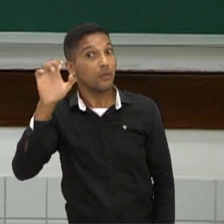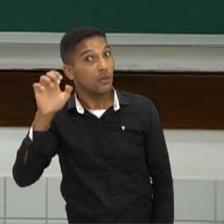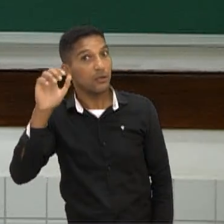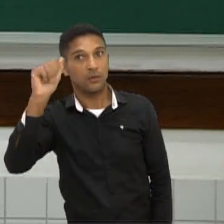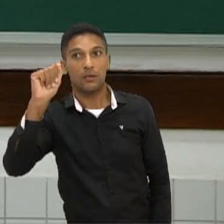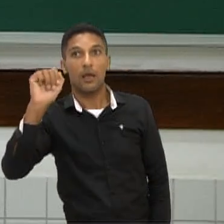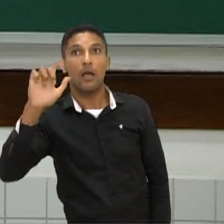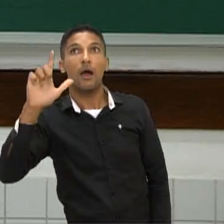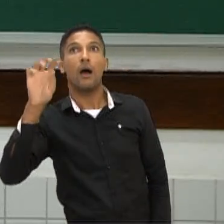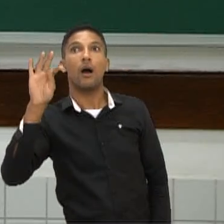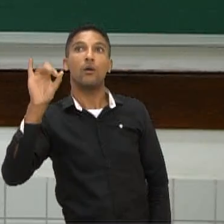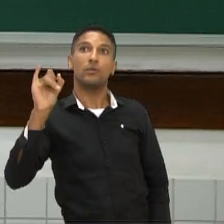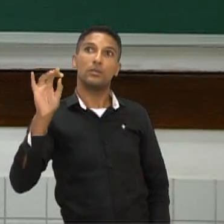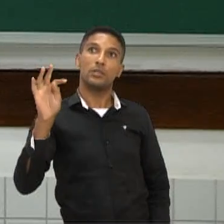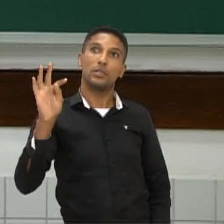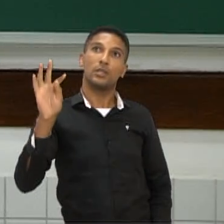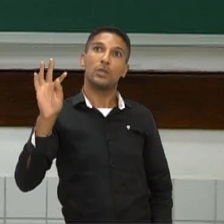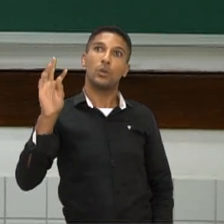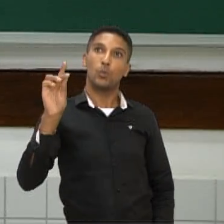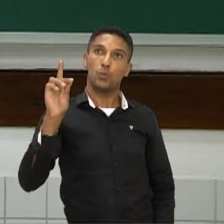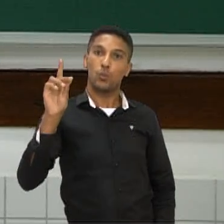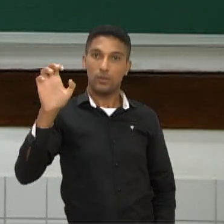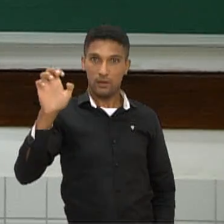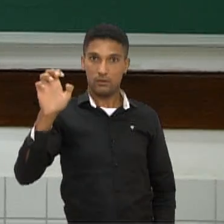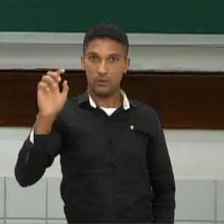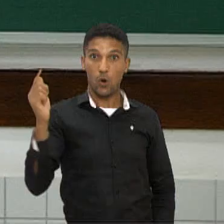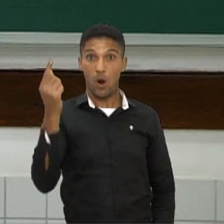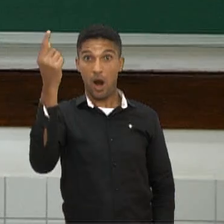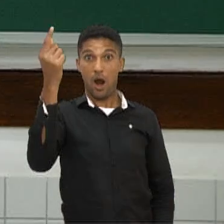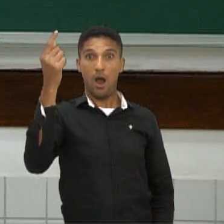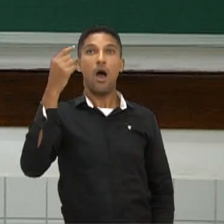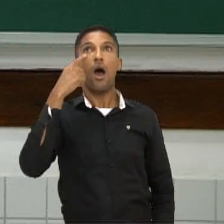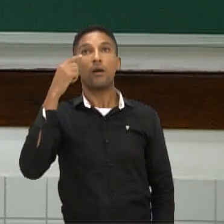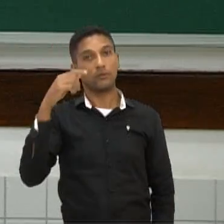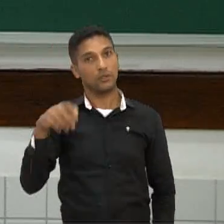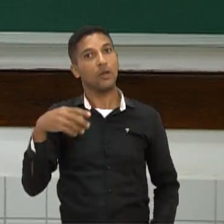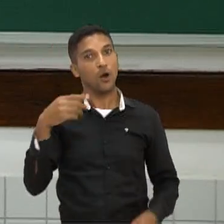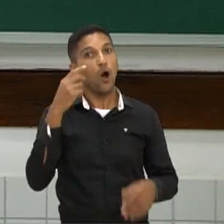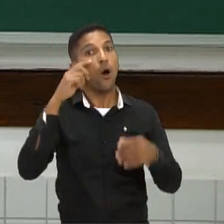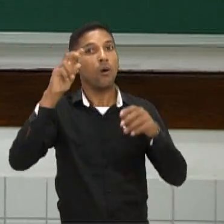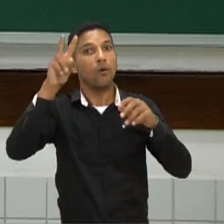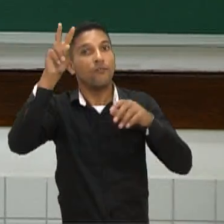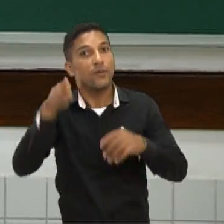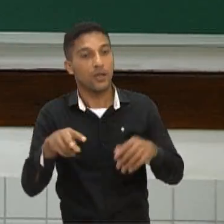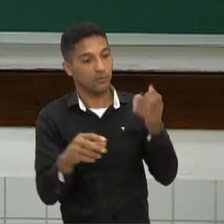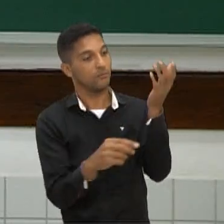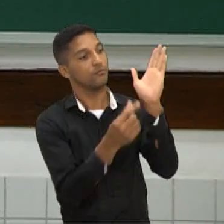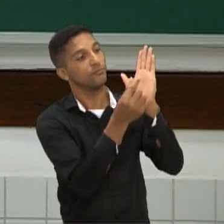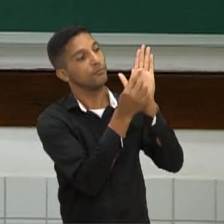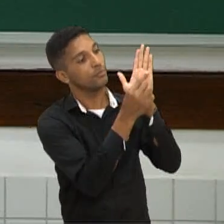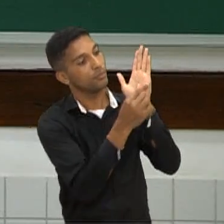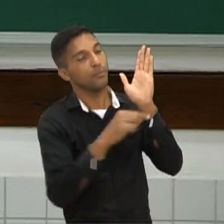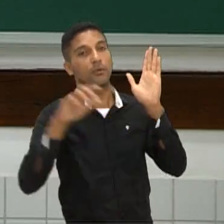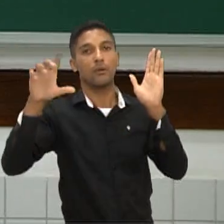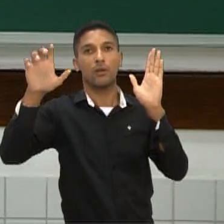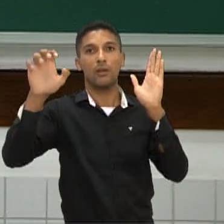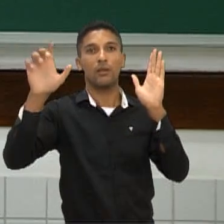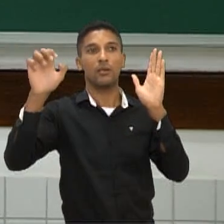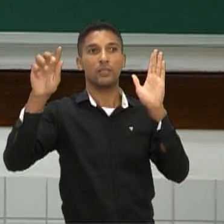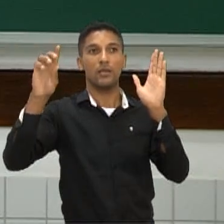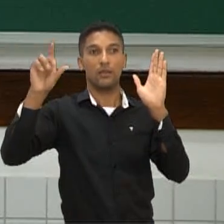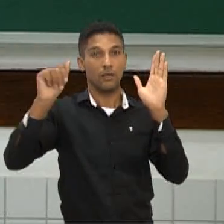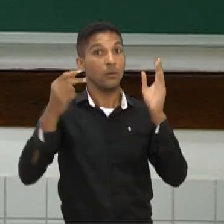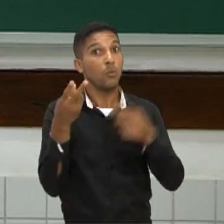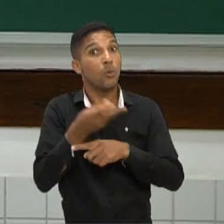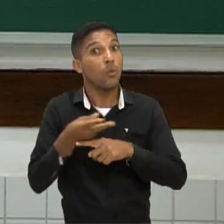observar bem ali na nossa legenda que você com certeza vai saber a resposta. Vou dar um tempinho para vocês e daqui a